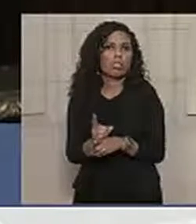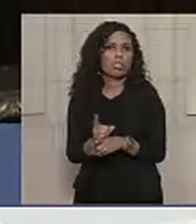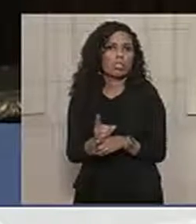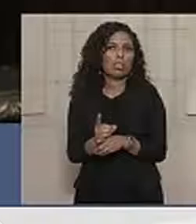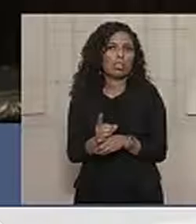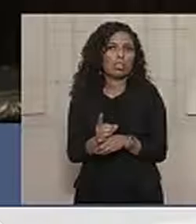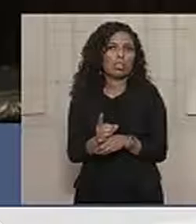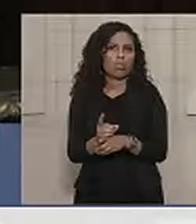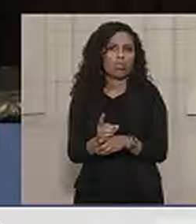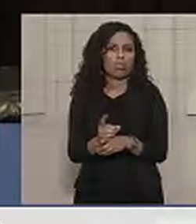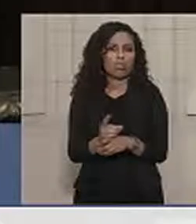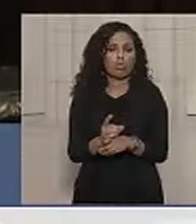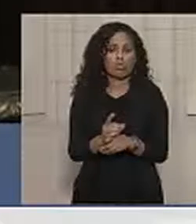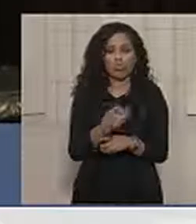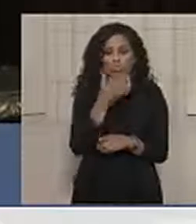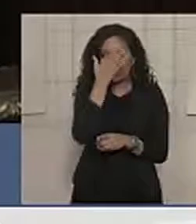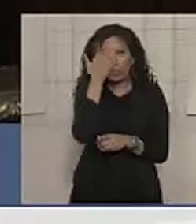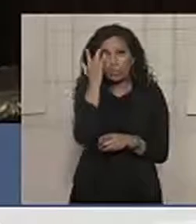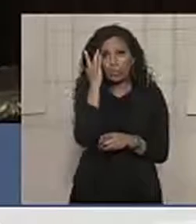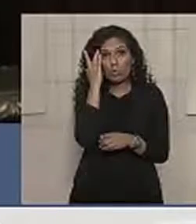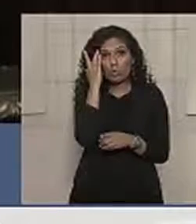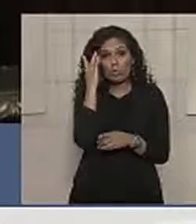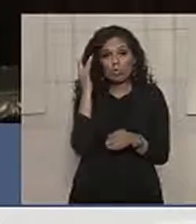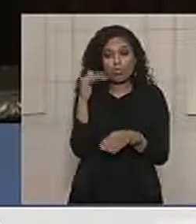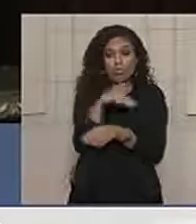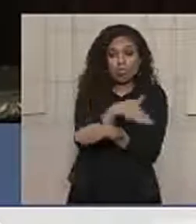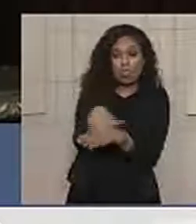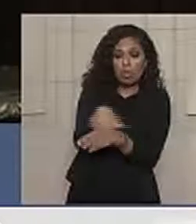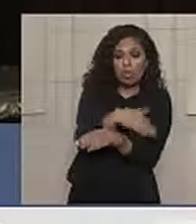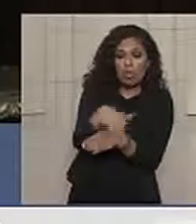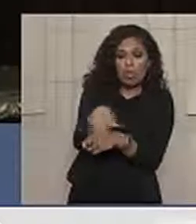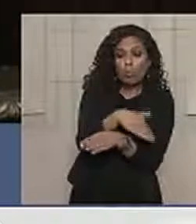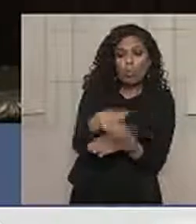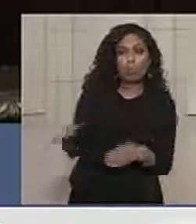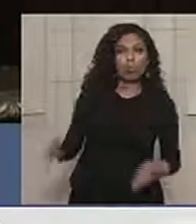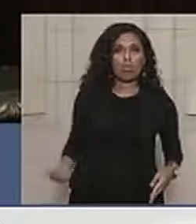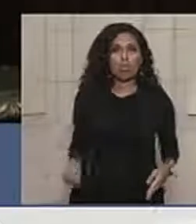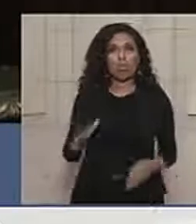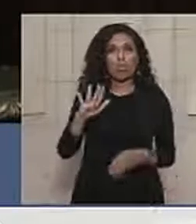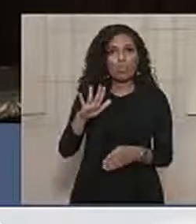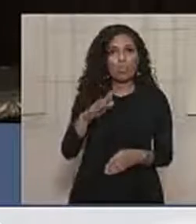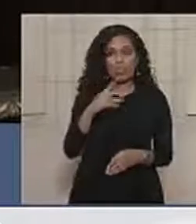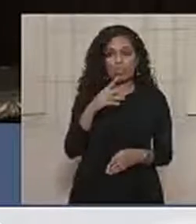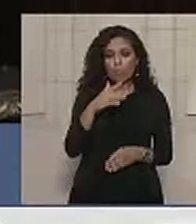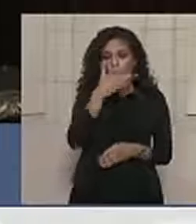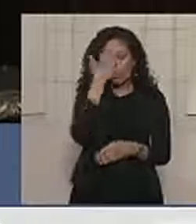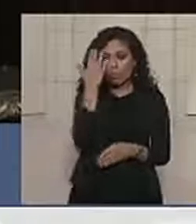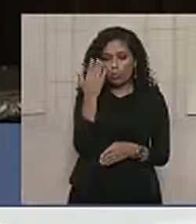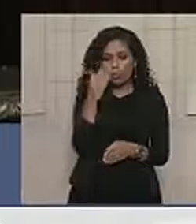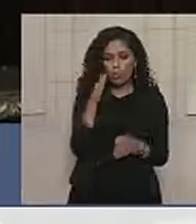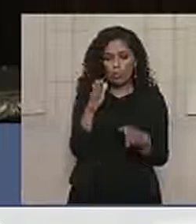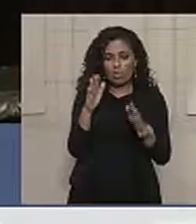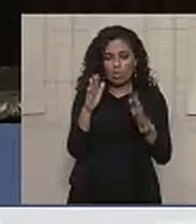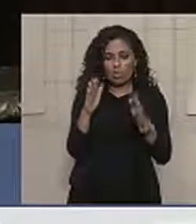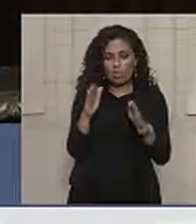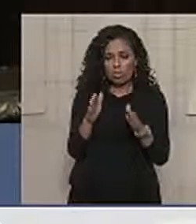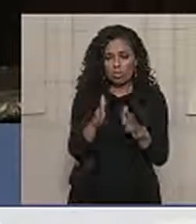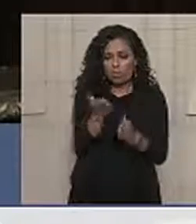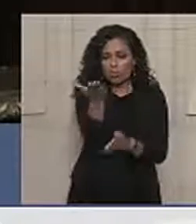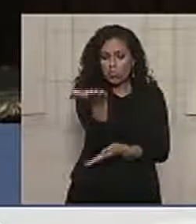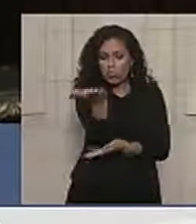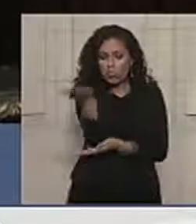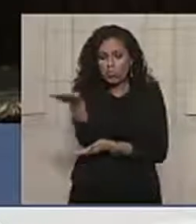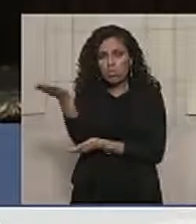literalmente numa população em situação de rua, que não é aquela população clássica, deputada Dani Monteiro. A gente